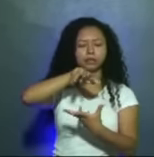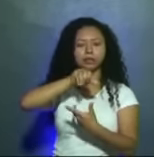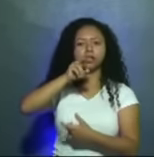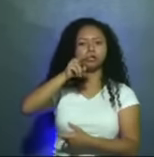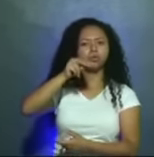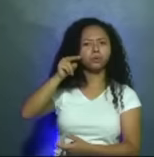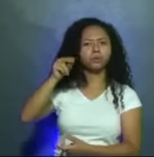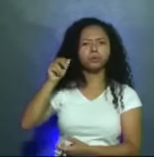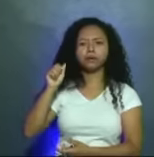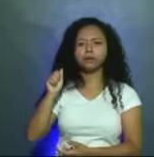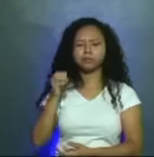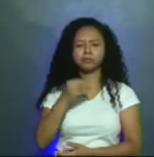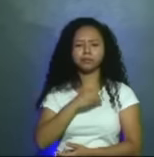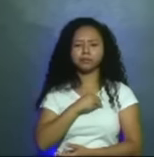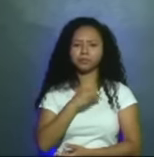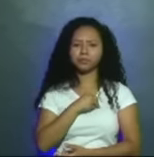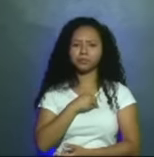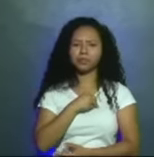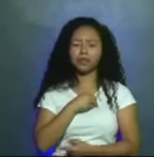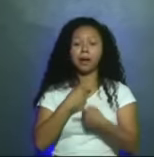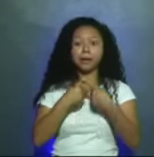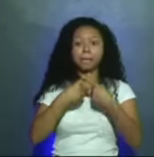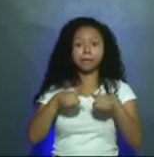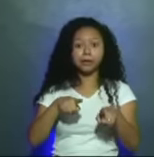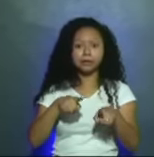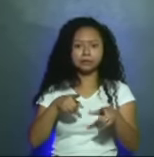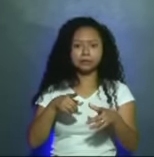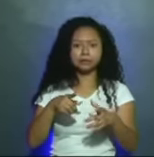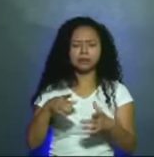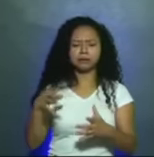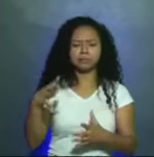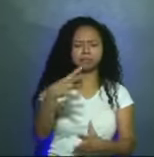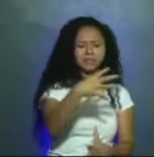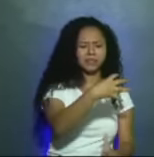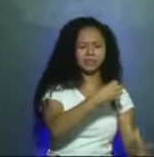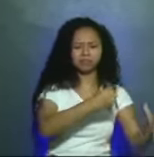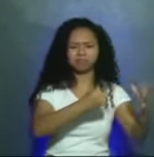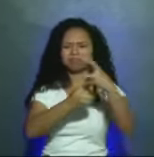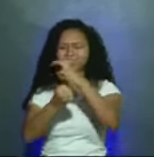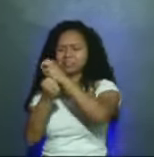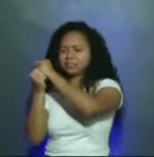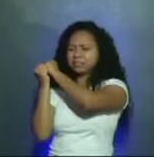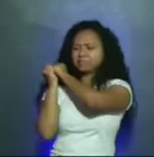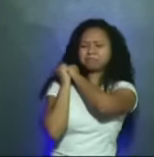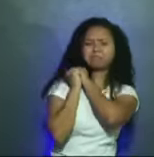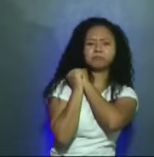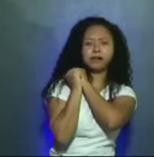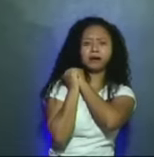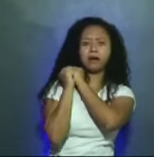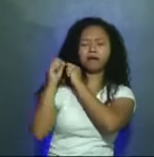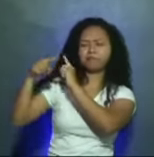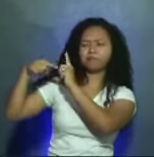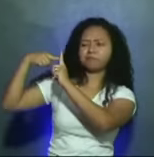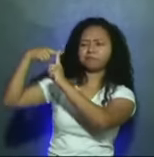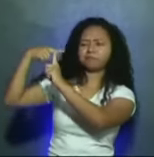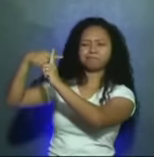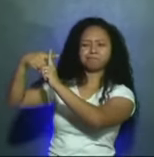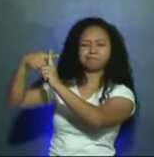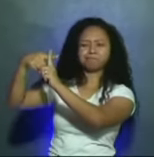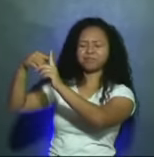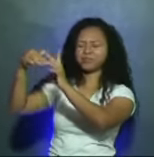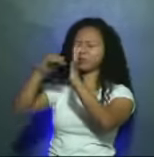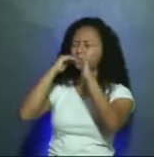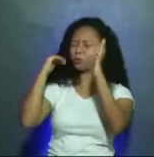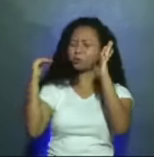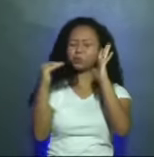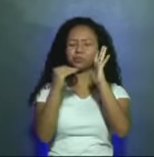mas Ele tomou sobre si, na cruz, todo o nosso pecado, todo o nosso